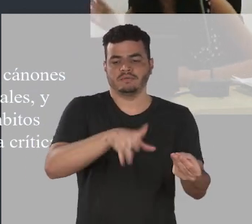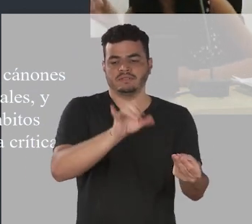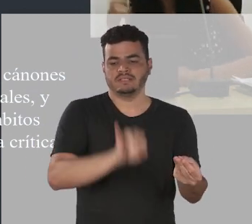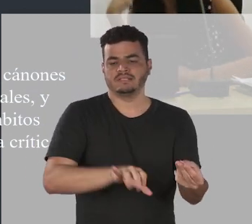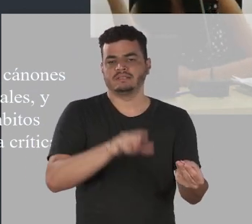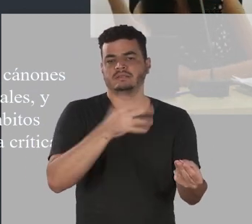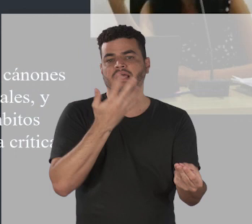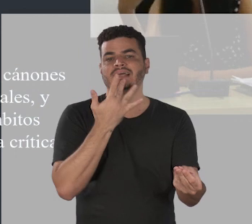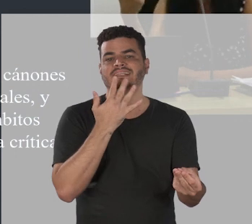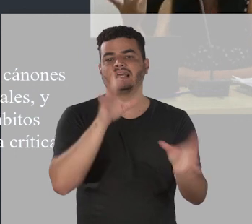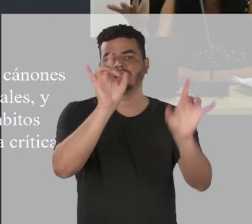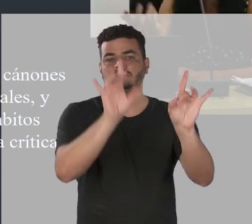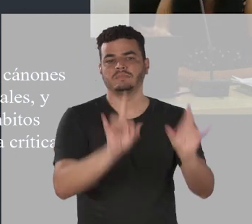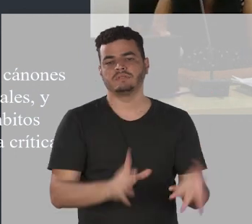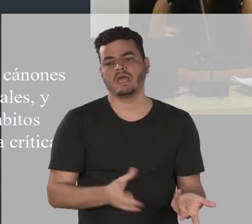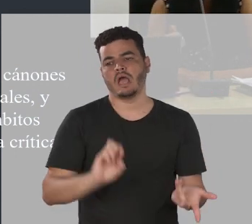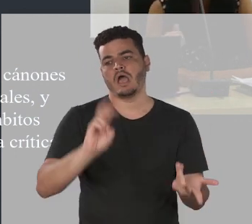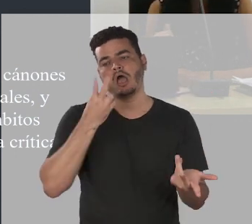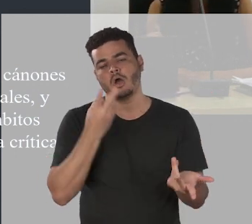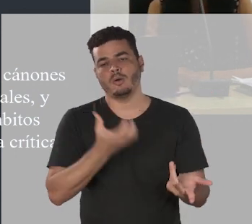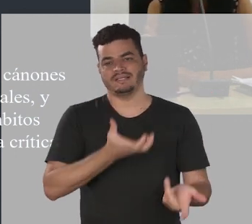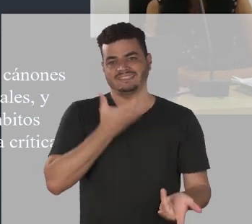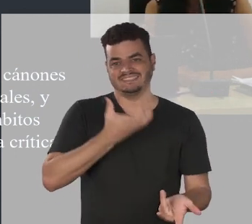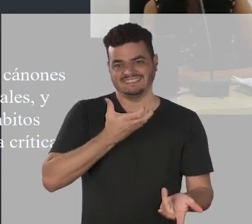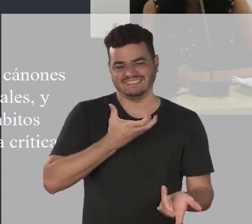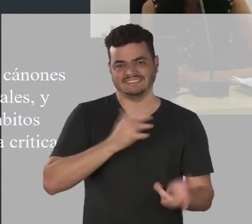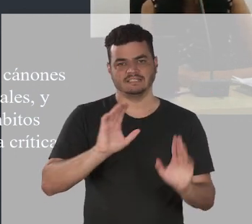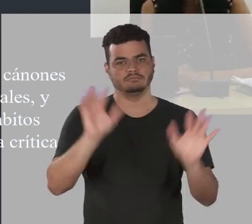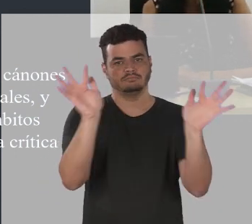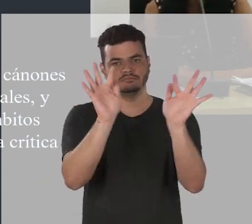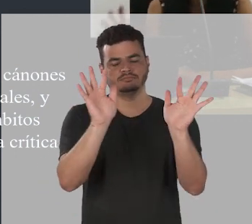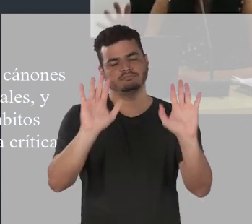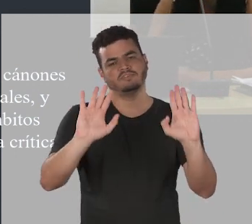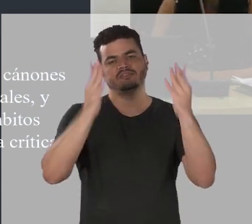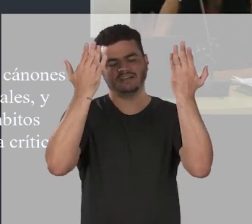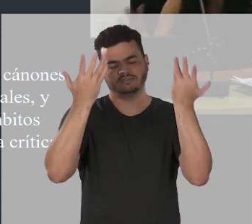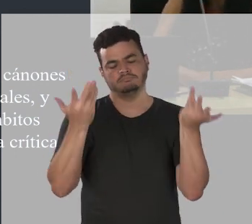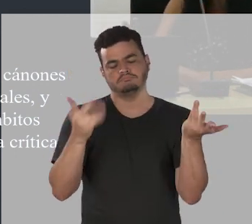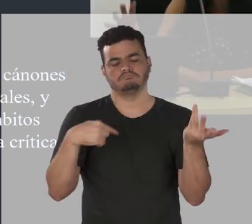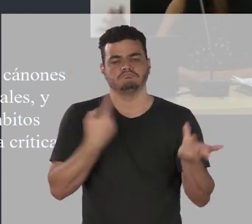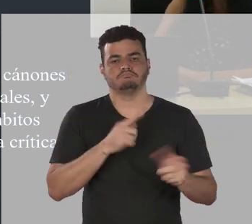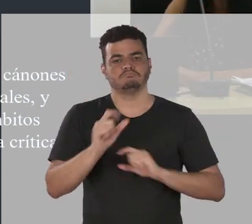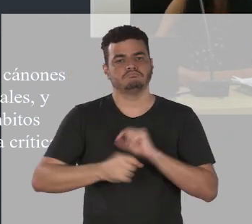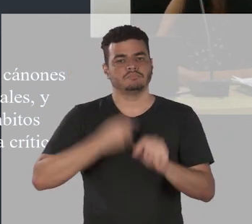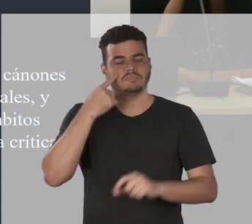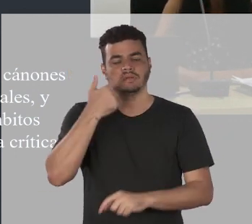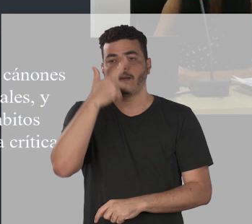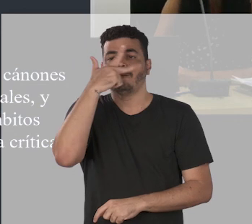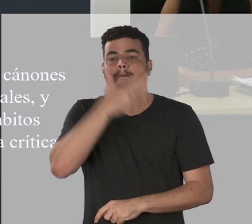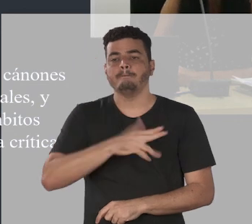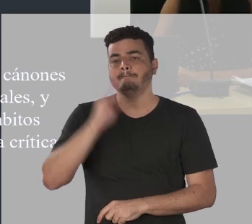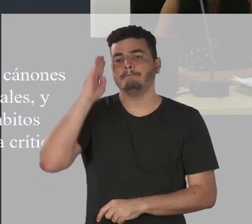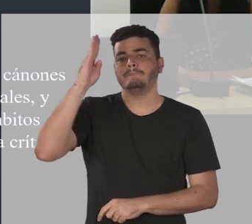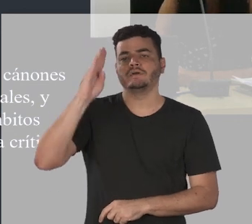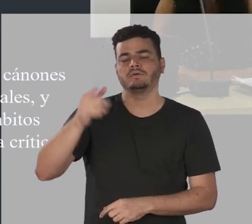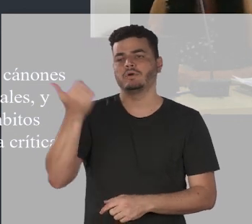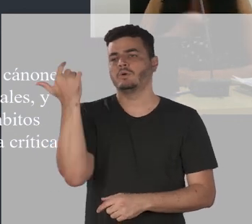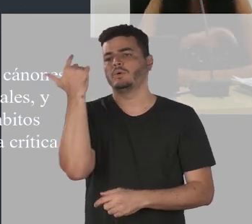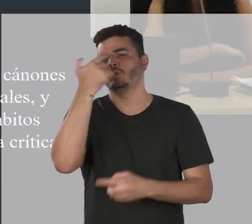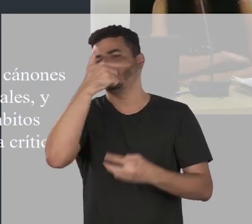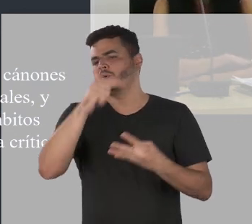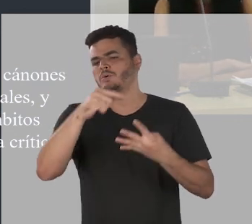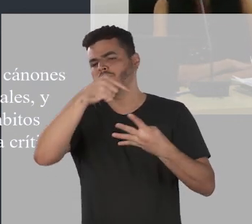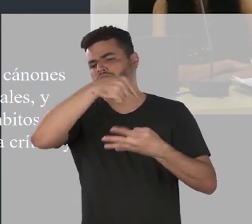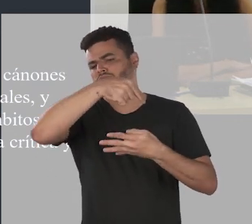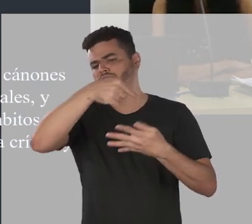uma criança ou para presente de Natal, não? E por aí se dá um presente. Então, digamos que esse é um dos pontos.